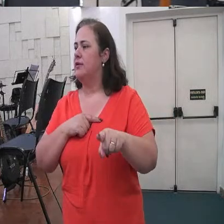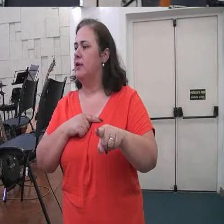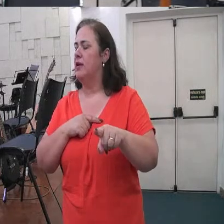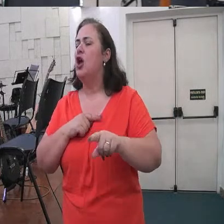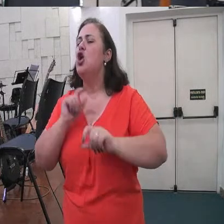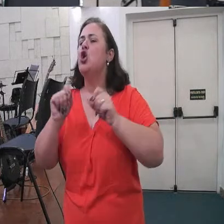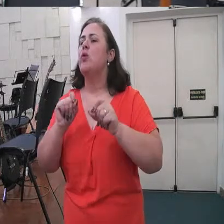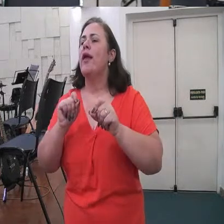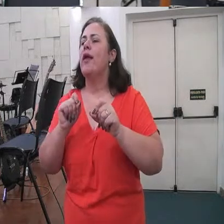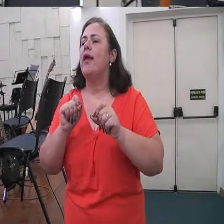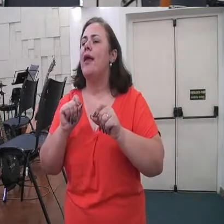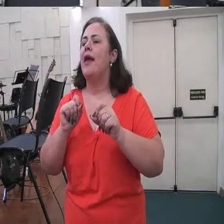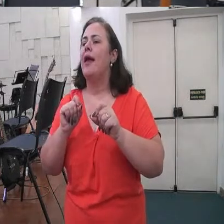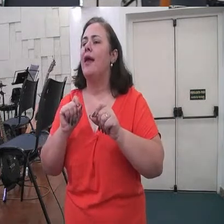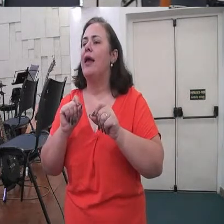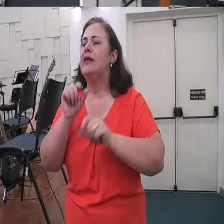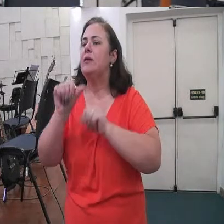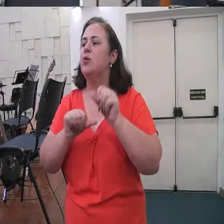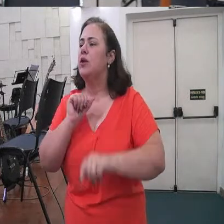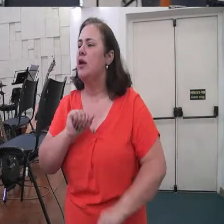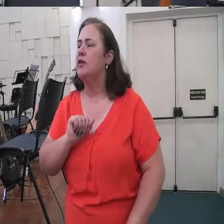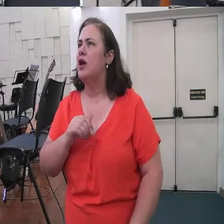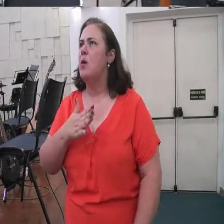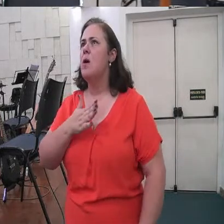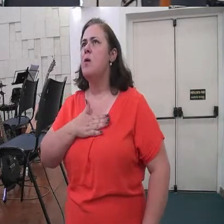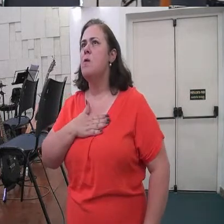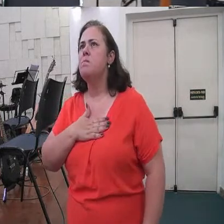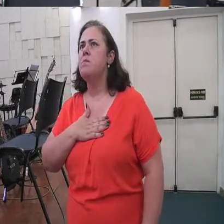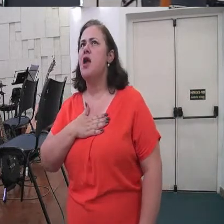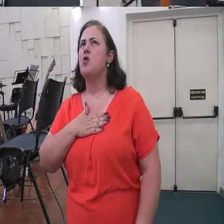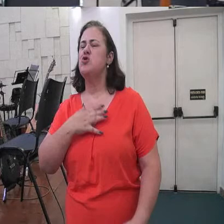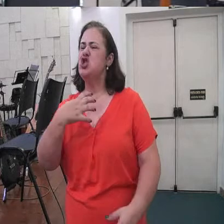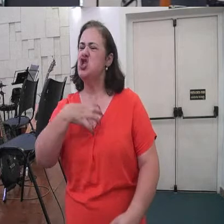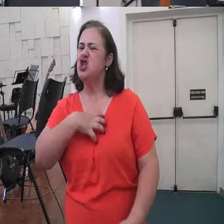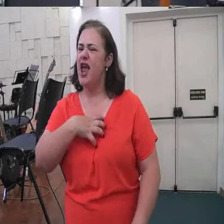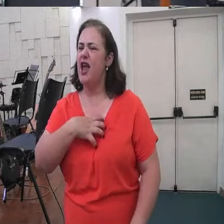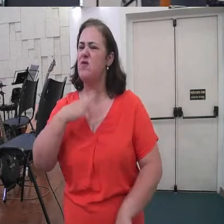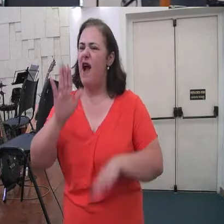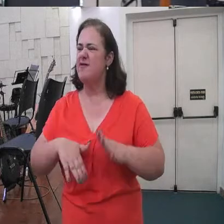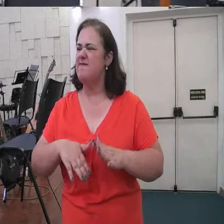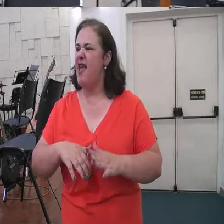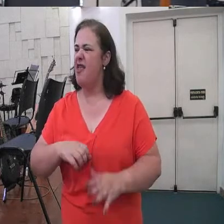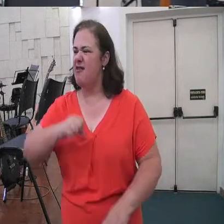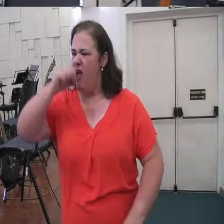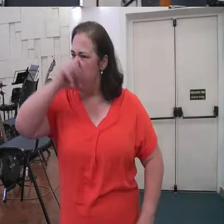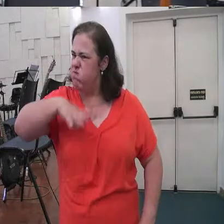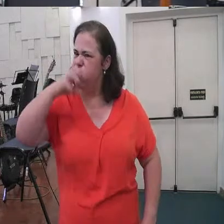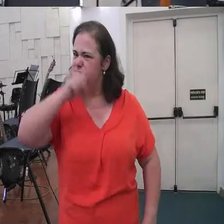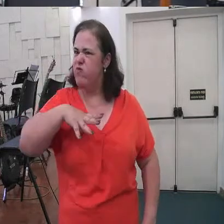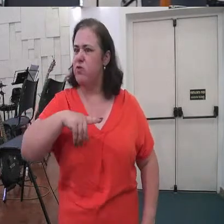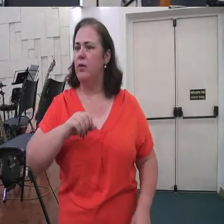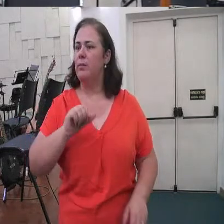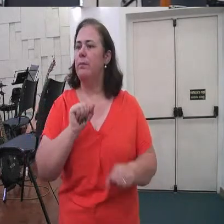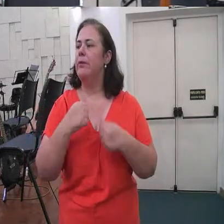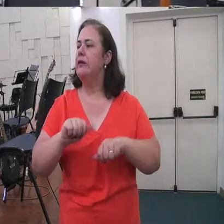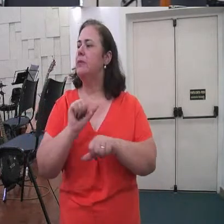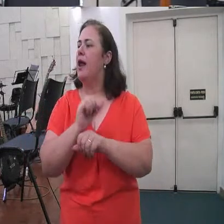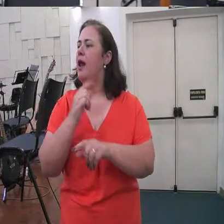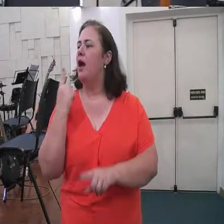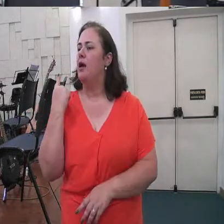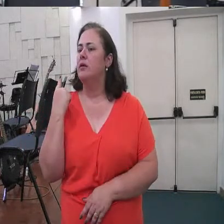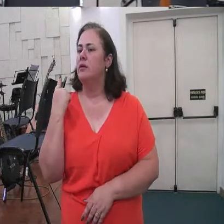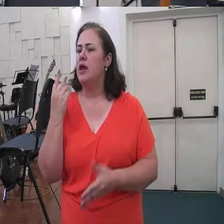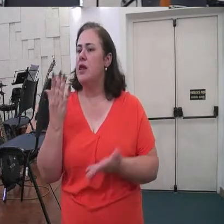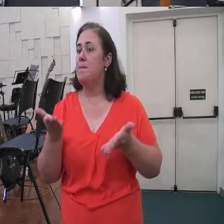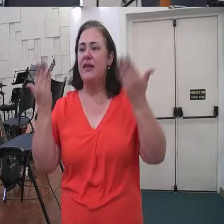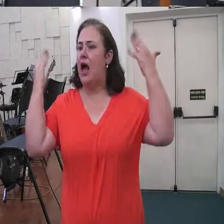maneira como eu vivia antes, as minhas decisões, tudo isso está dentro desse bojo. As coisas